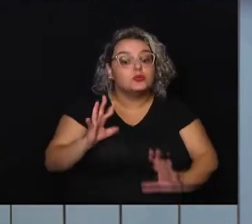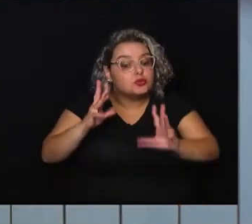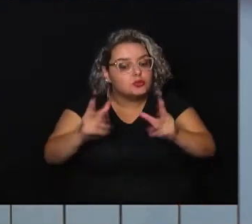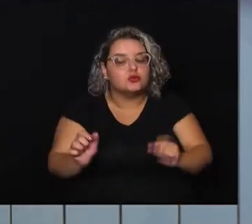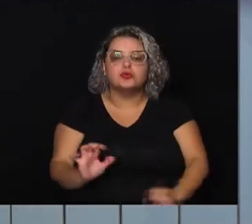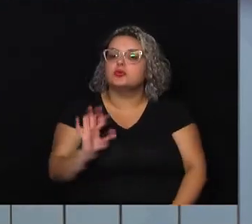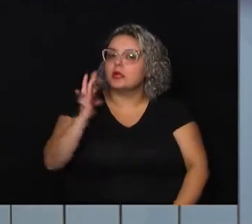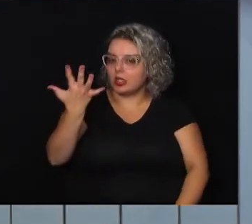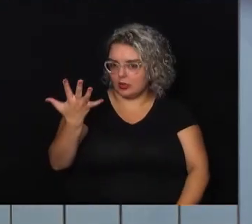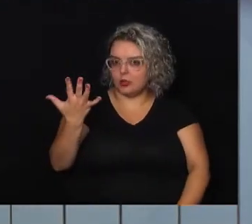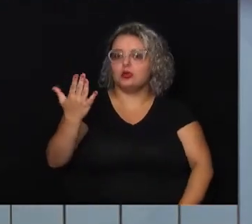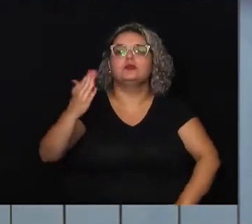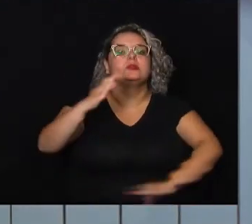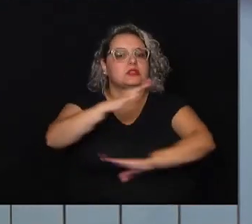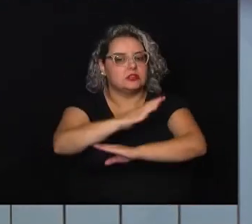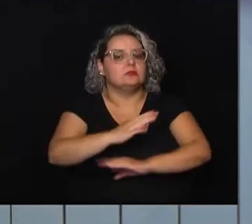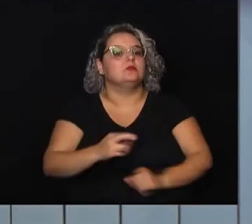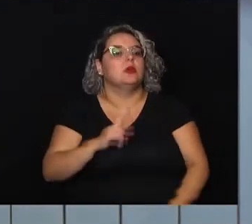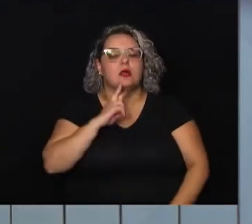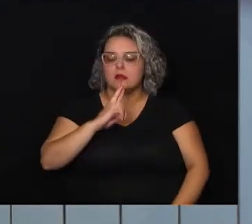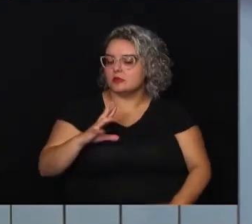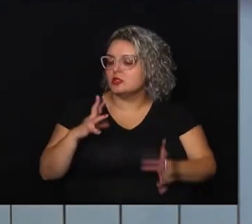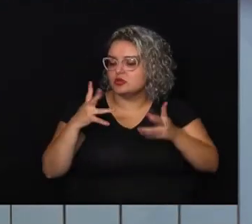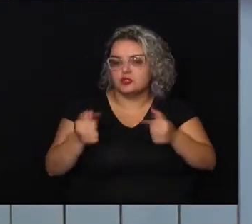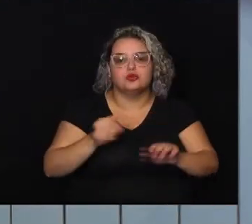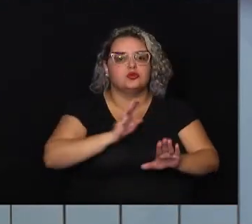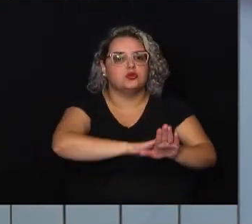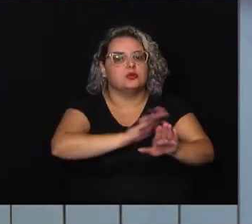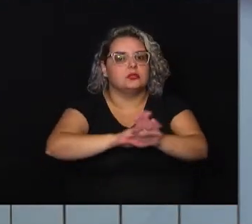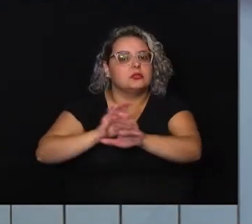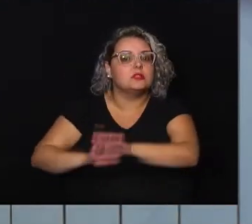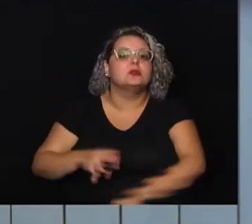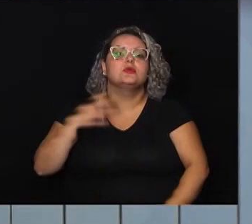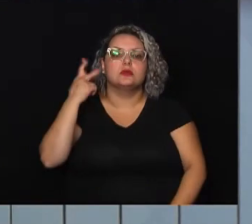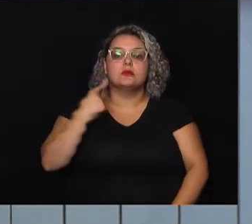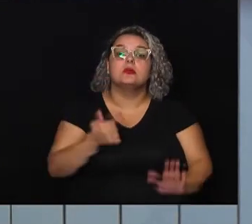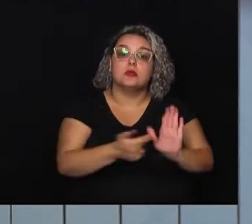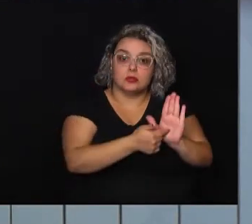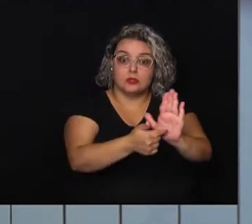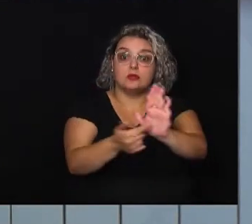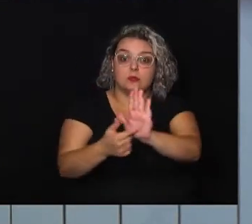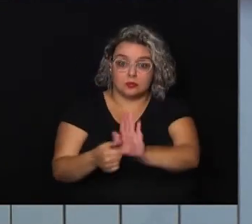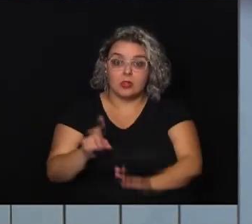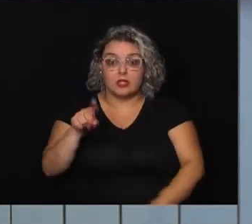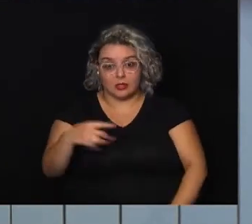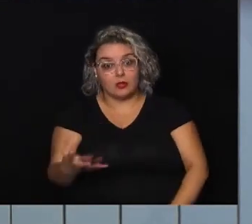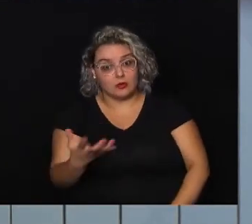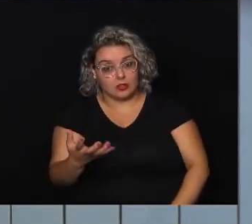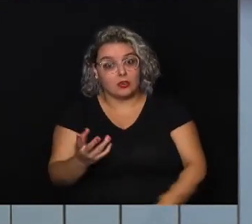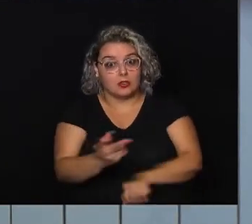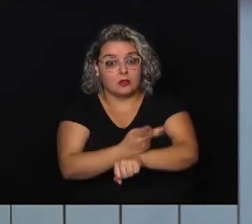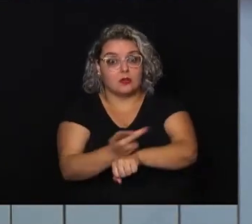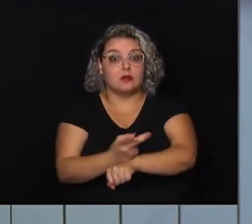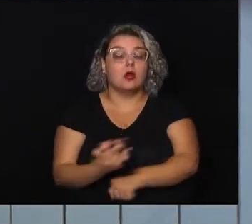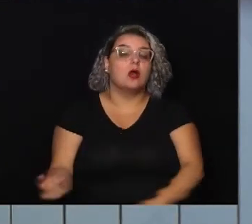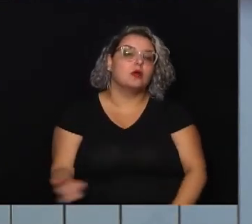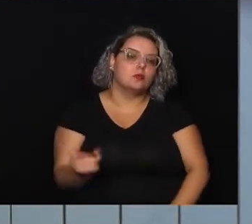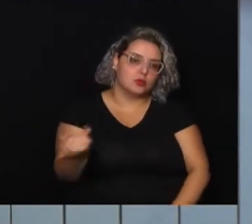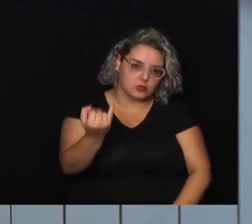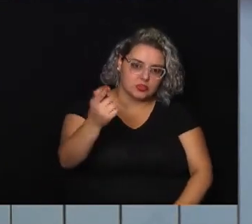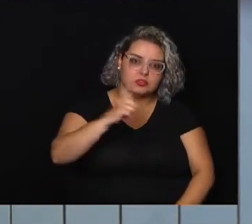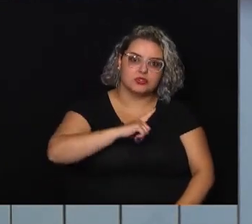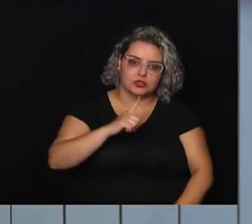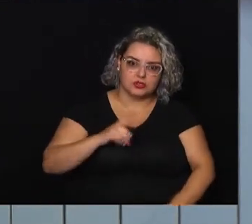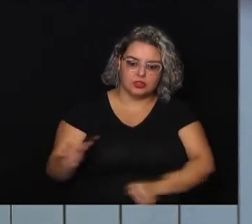dar retorno do trabalho e atuação de todos os vereadores e mostrar, e é isso que a gente quer buscar, a importância que tem o